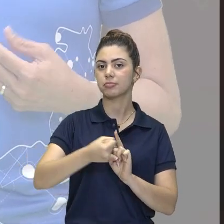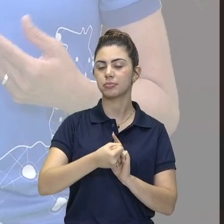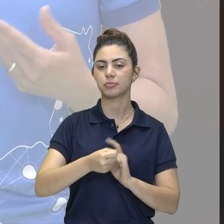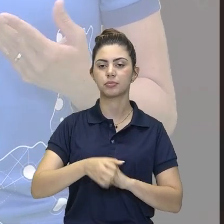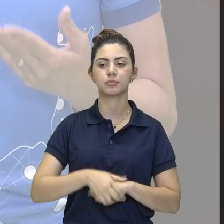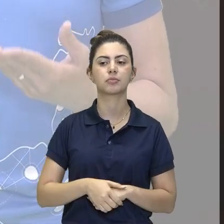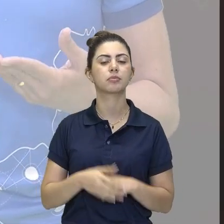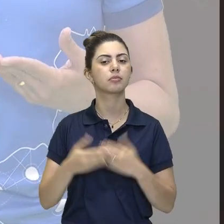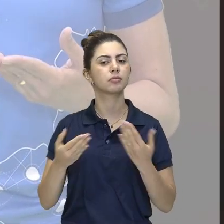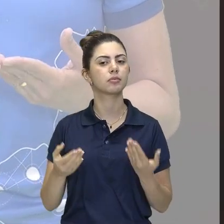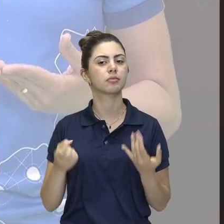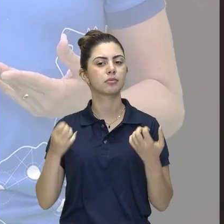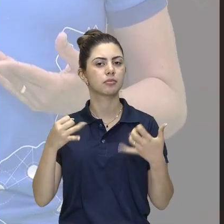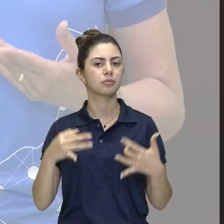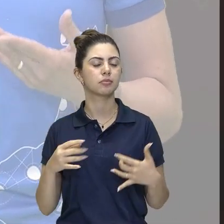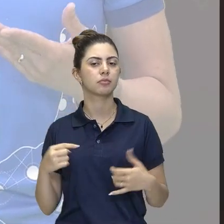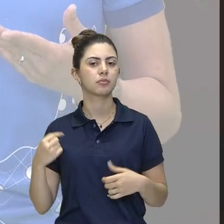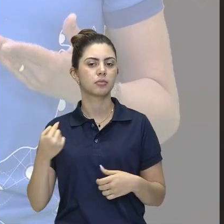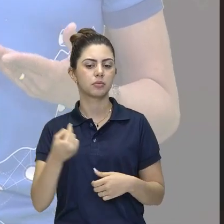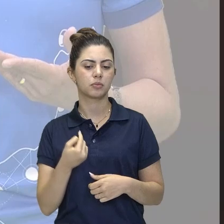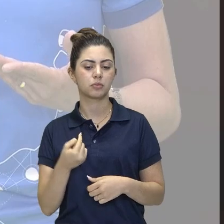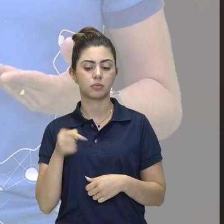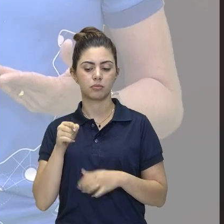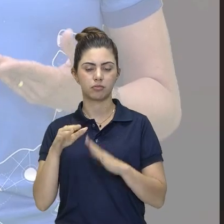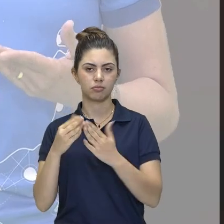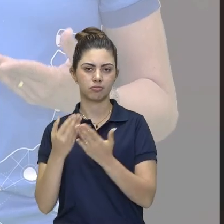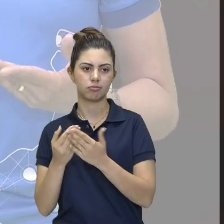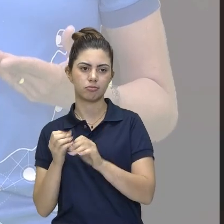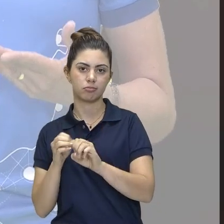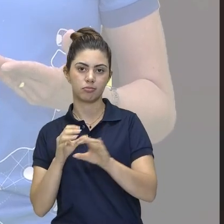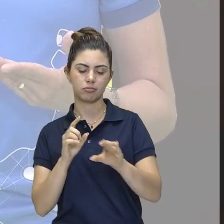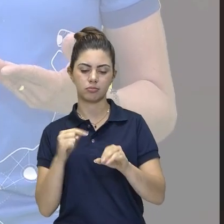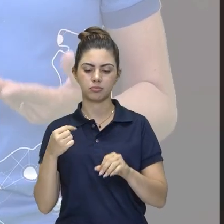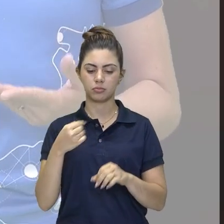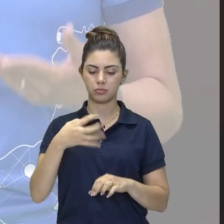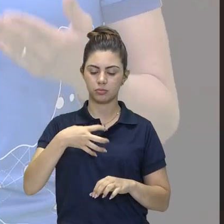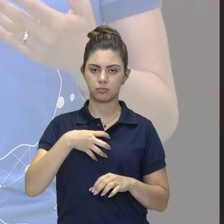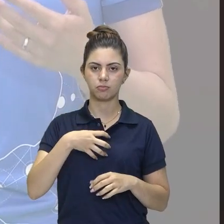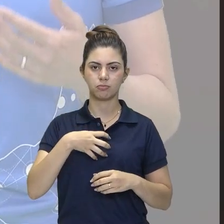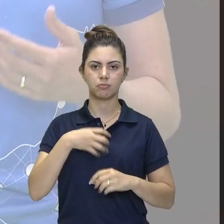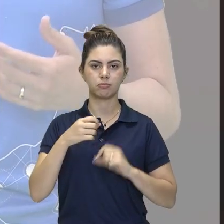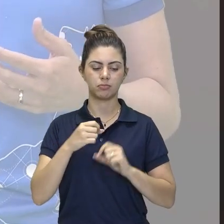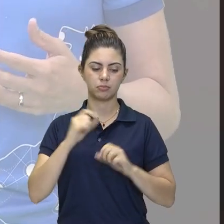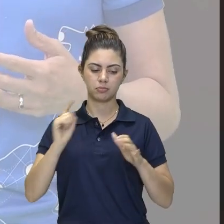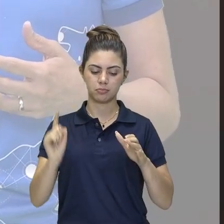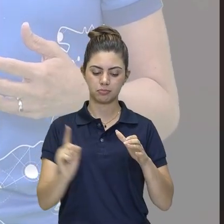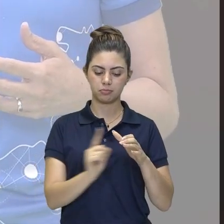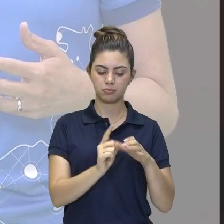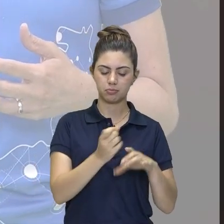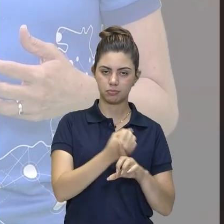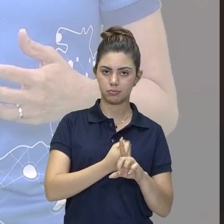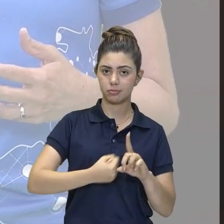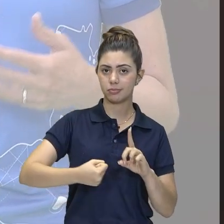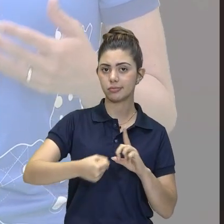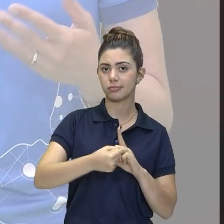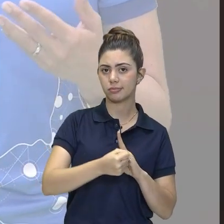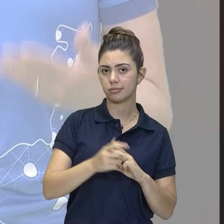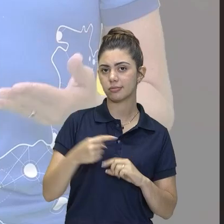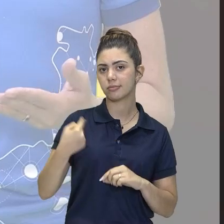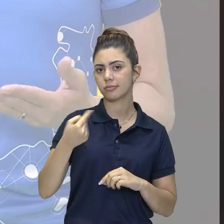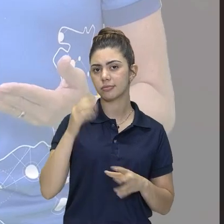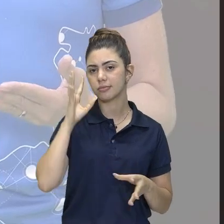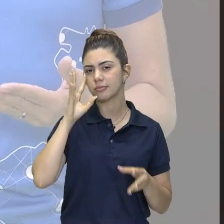quando eu digo esse sentimento de pertencer ao meio social, eu tenho que ter também